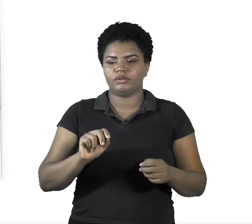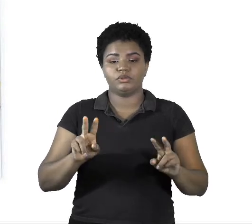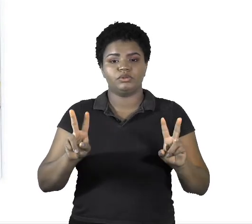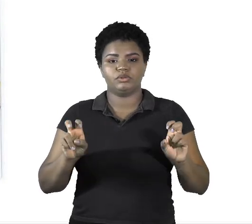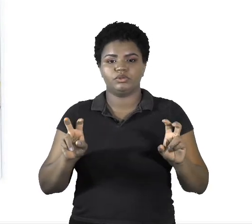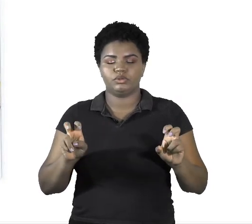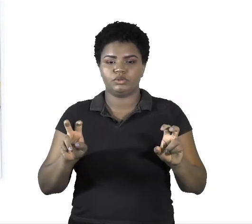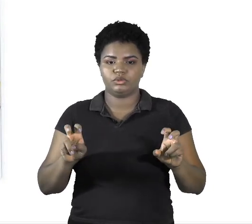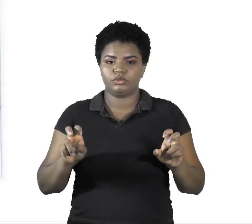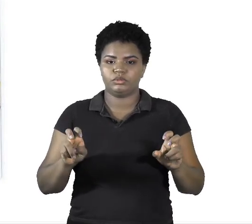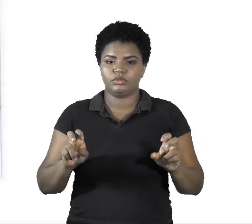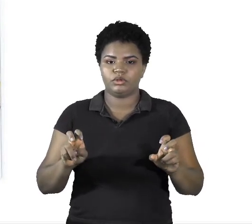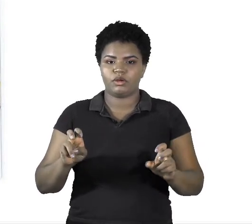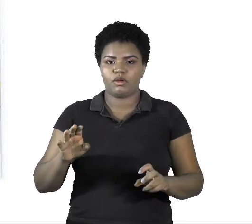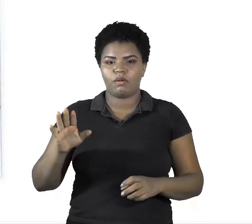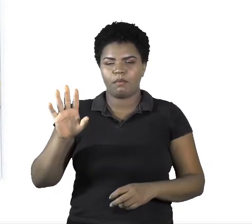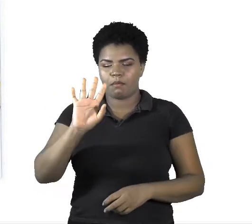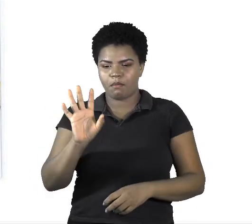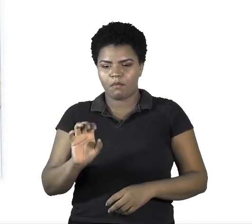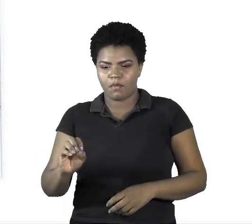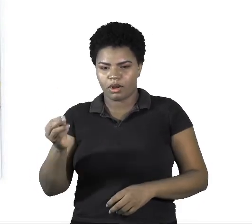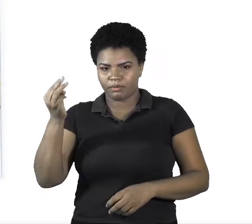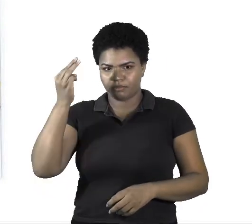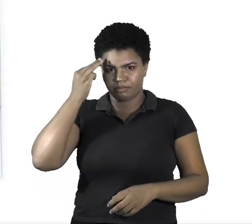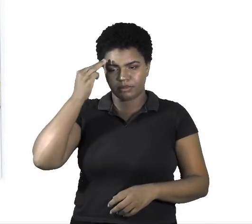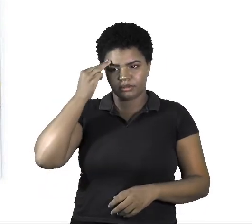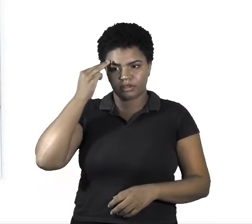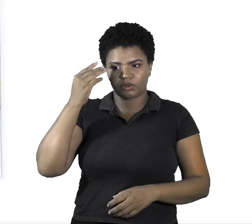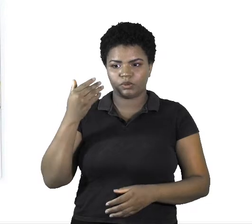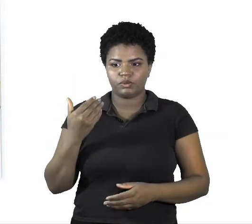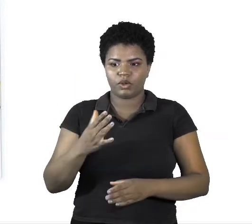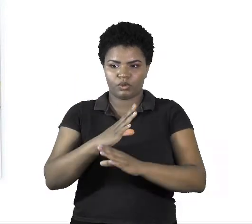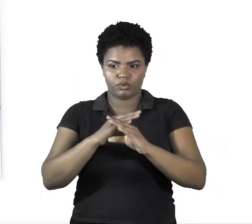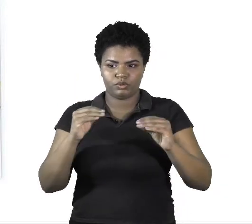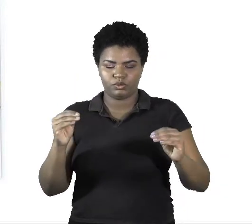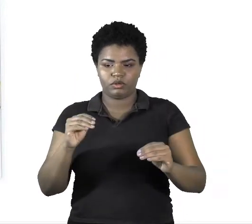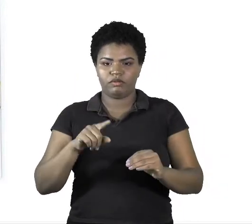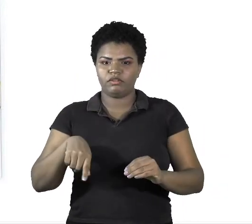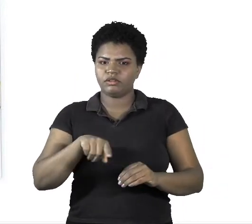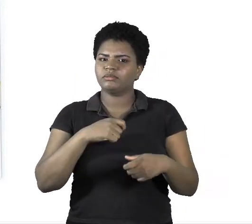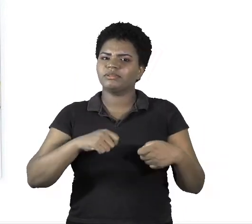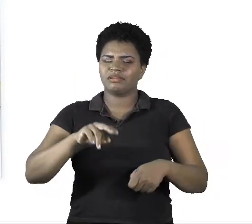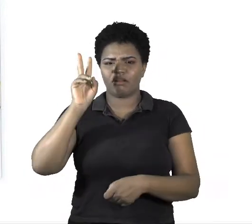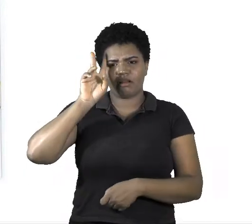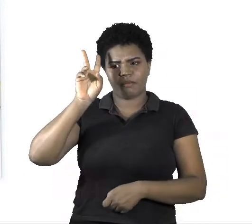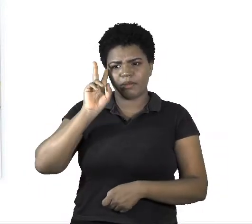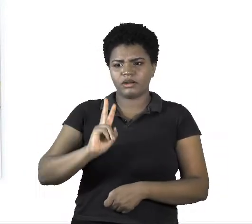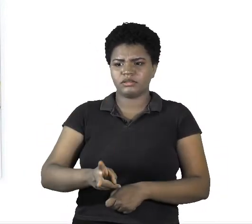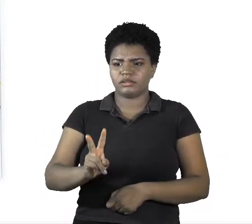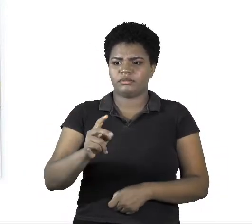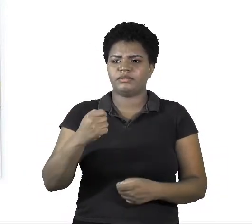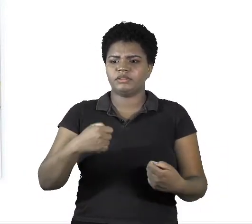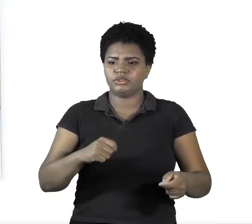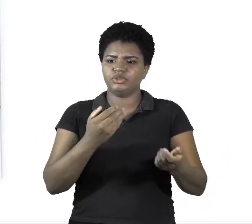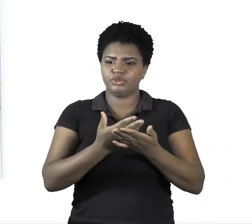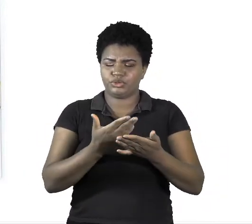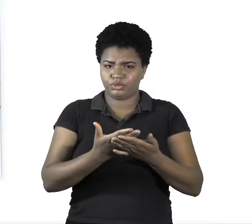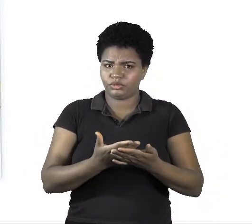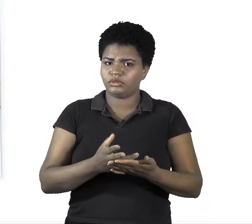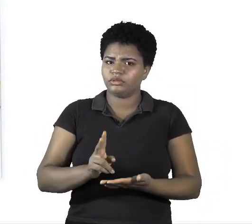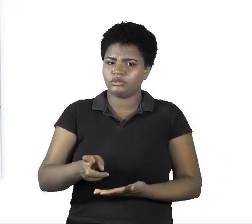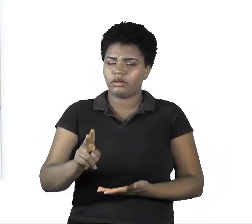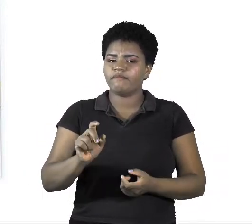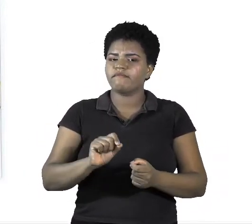sobre um mapa mental da conjunção. Veja só que vocês têm que lembrar sempre que tem que estudar nesse sentido. Faça um